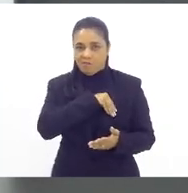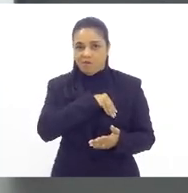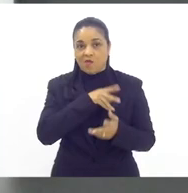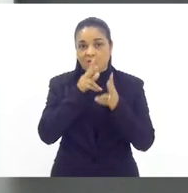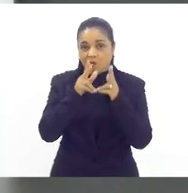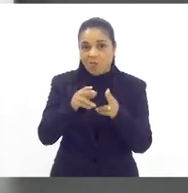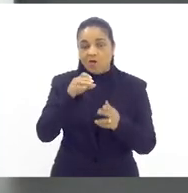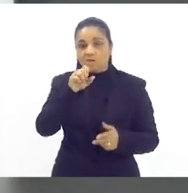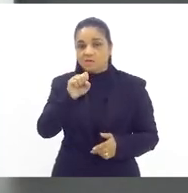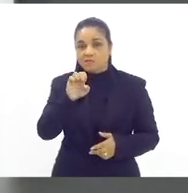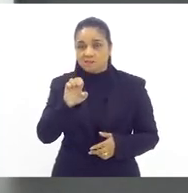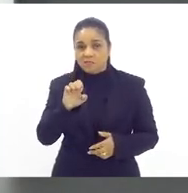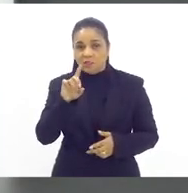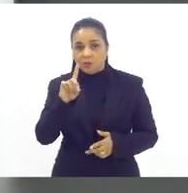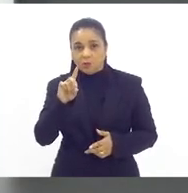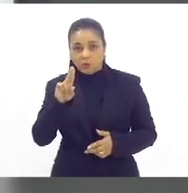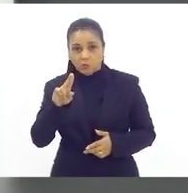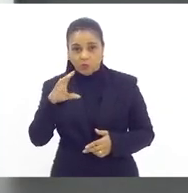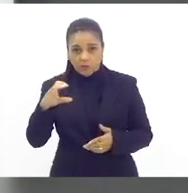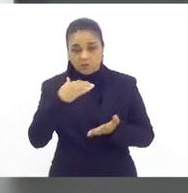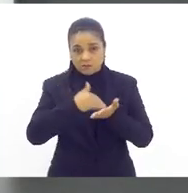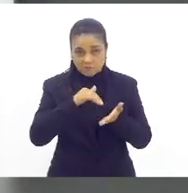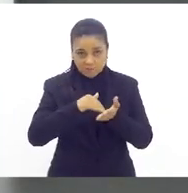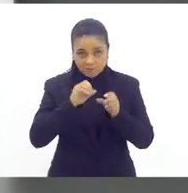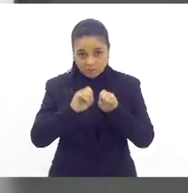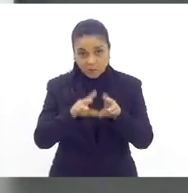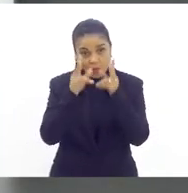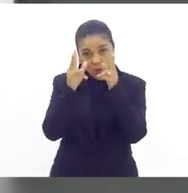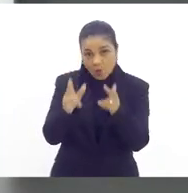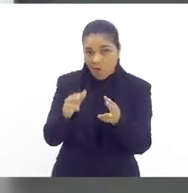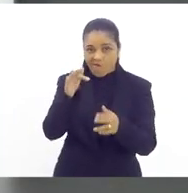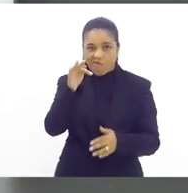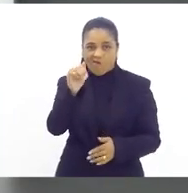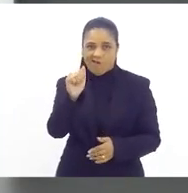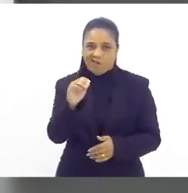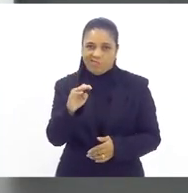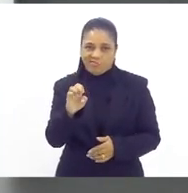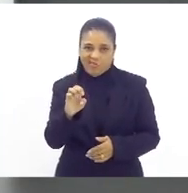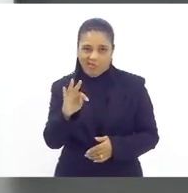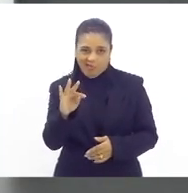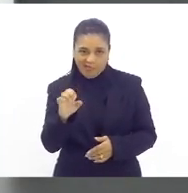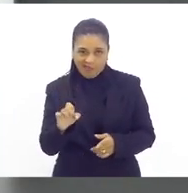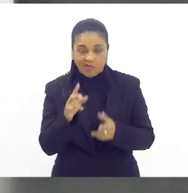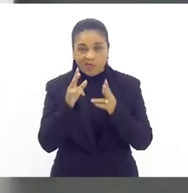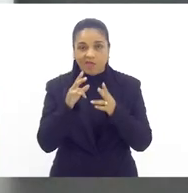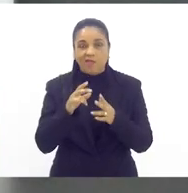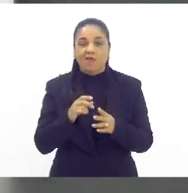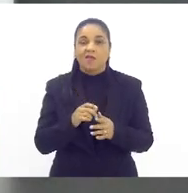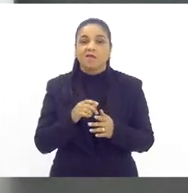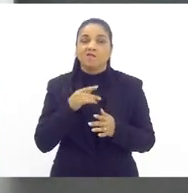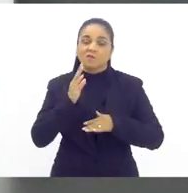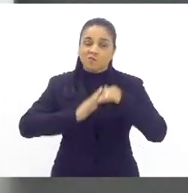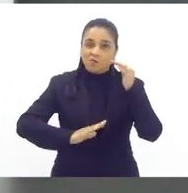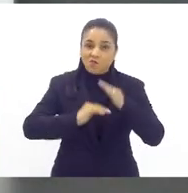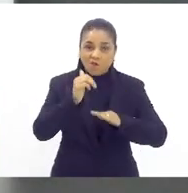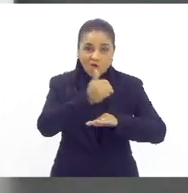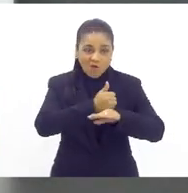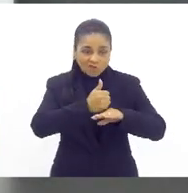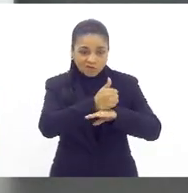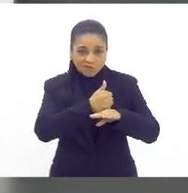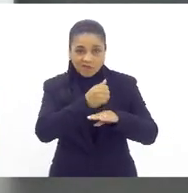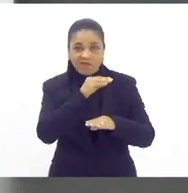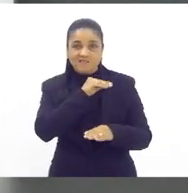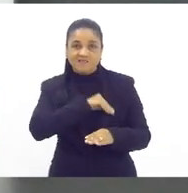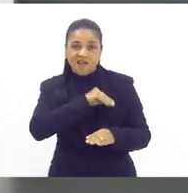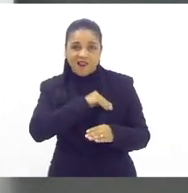acontecer na FAETEC nós vamos ter por anos os nossos profissionais com salário